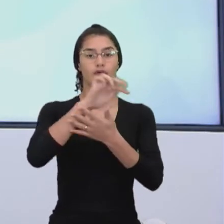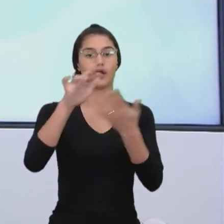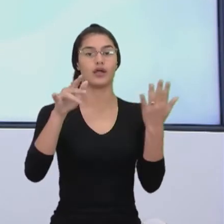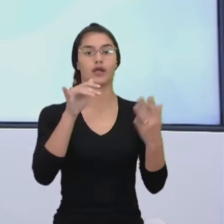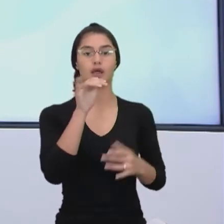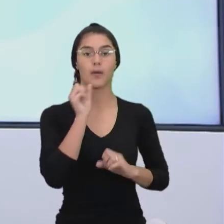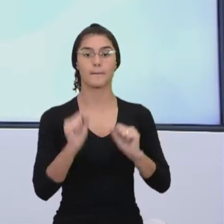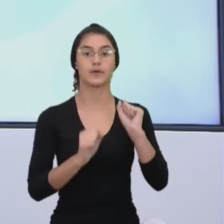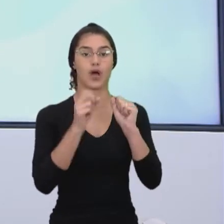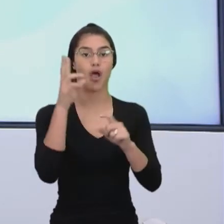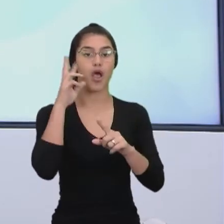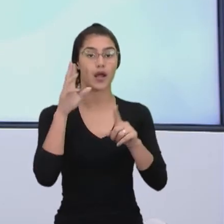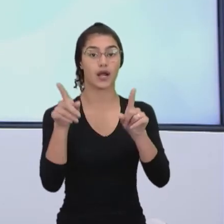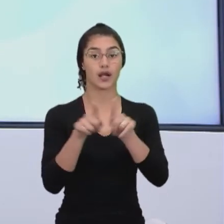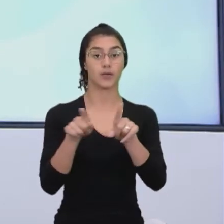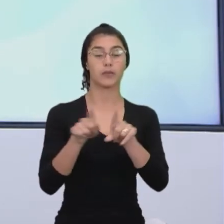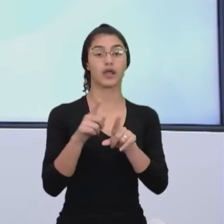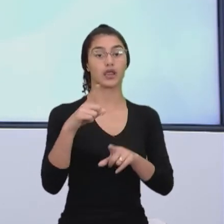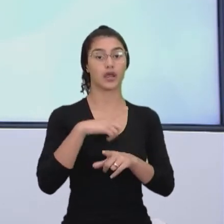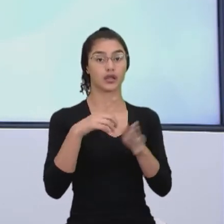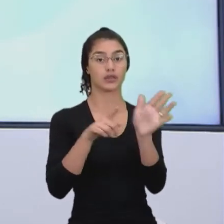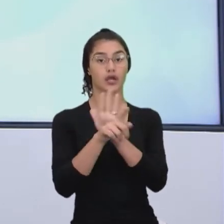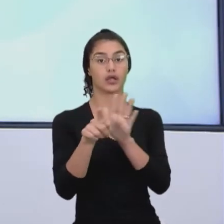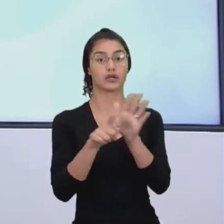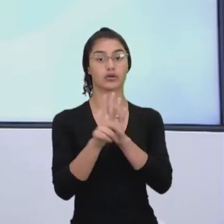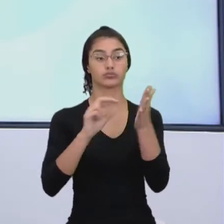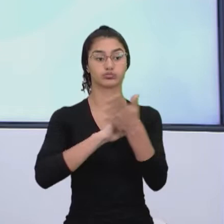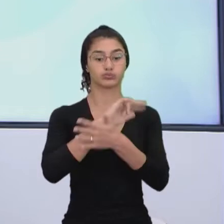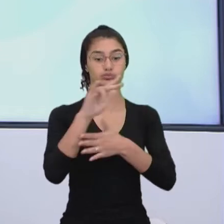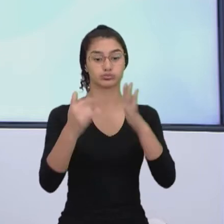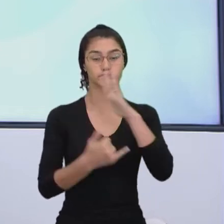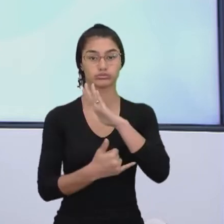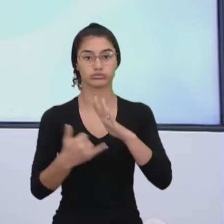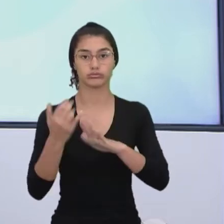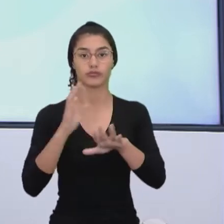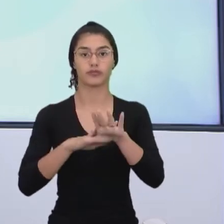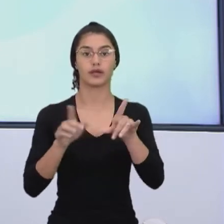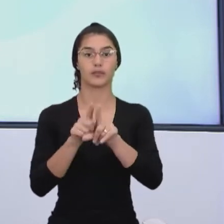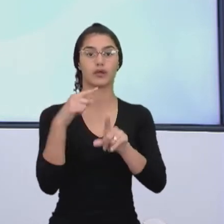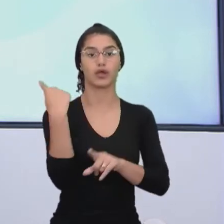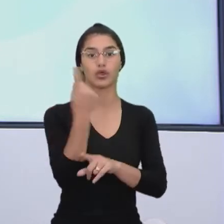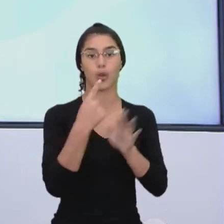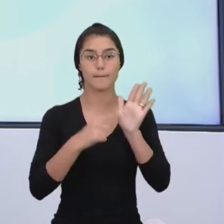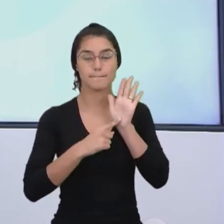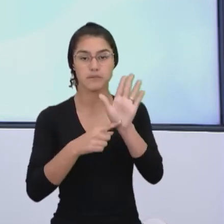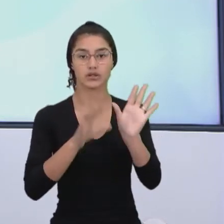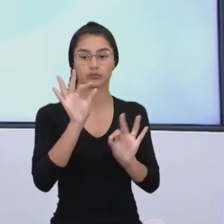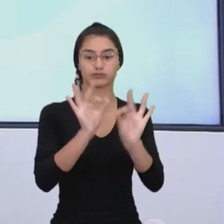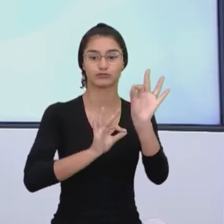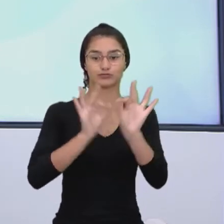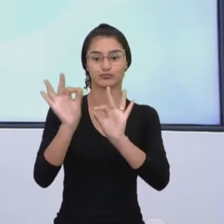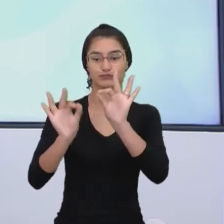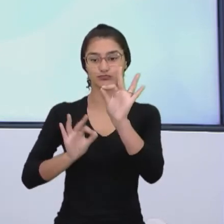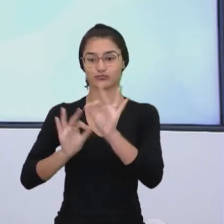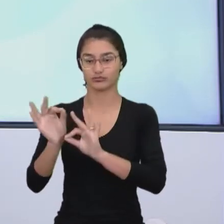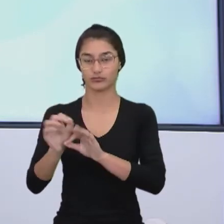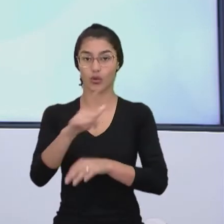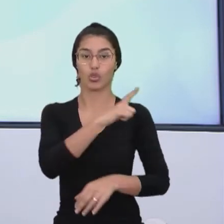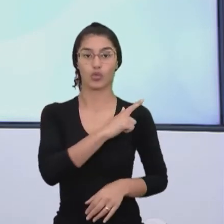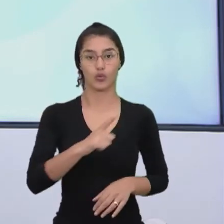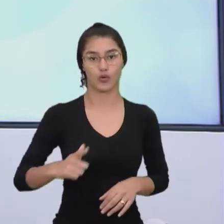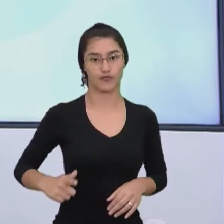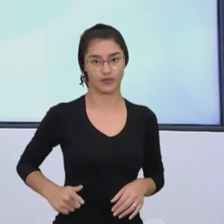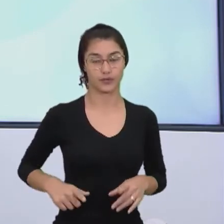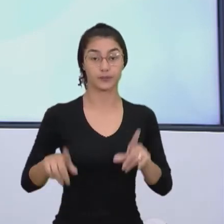podemos retratar, né, sobre essa questão da dimensão institucional, que faz com que mostre a organização do governo,